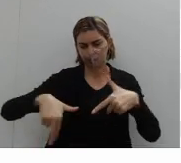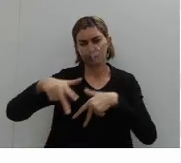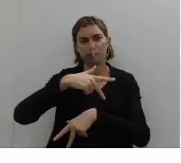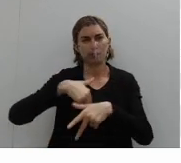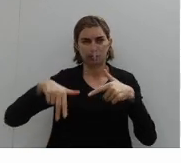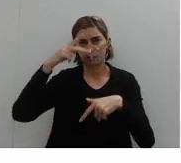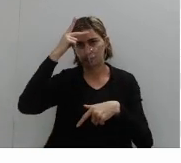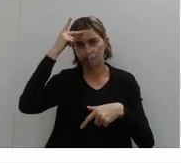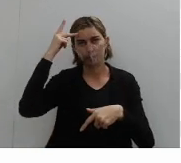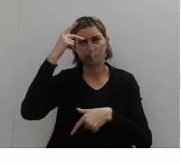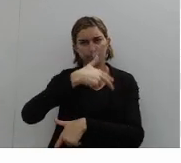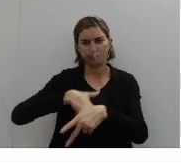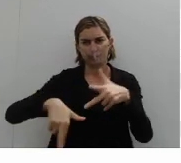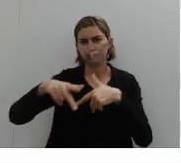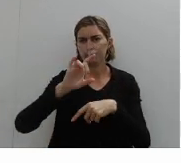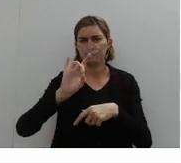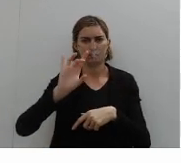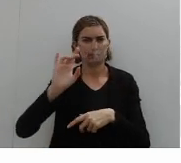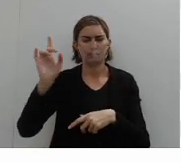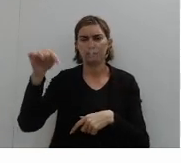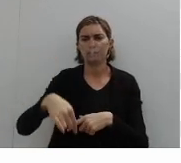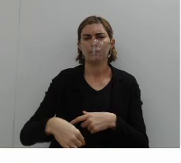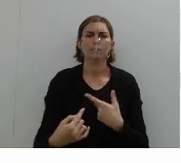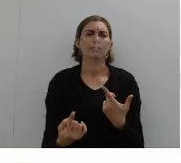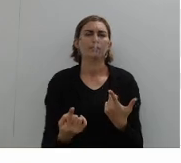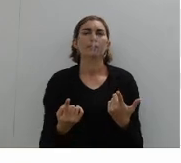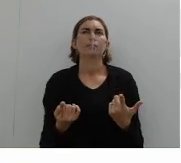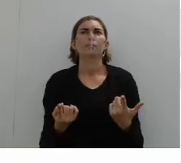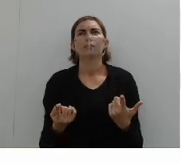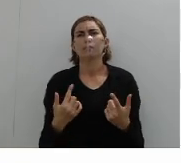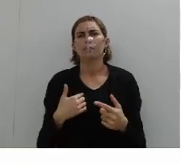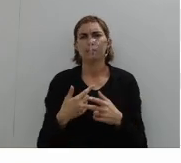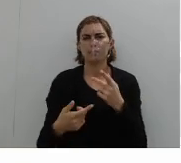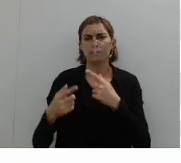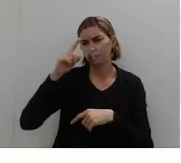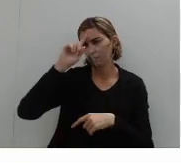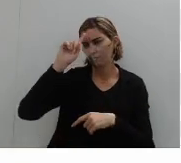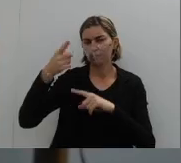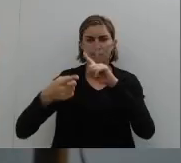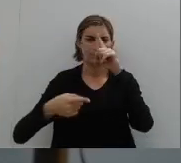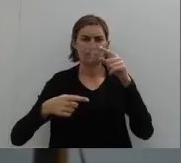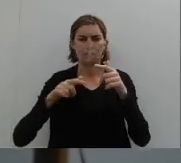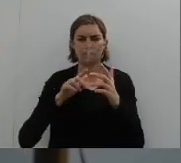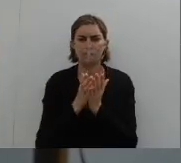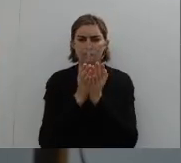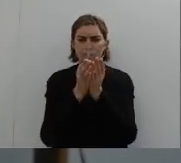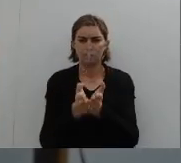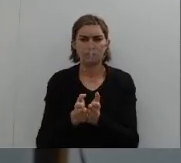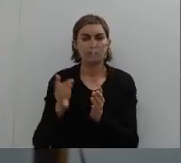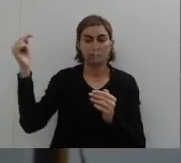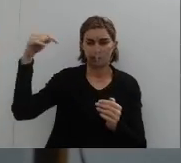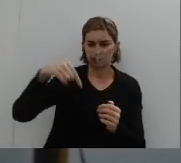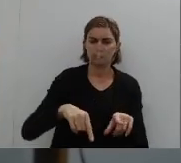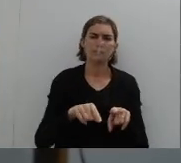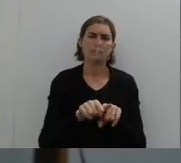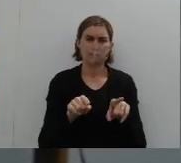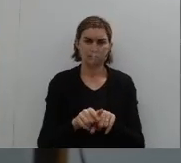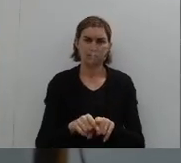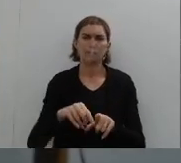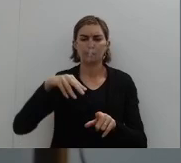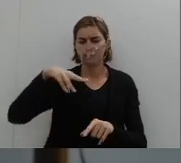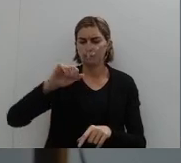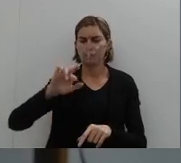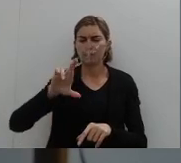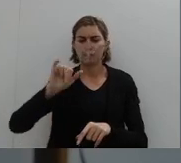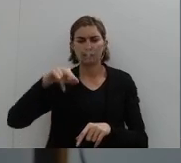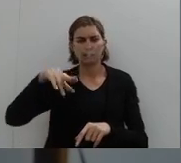Quando eu digo a vocês que não só vinham os comandantes das grandes navegações, vinham também esses mercenários